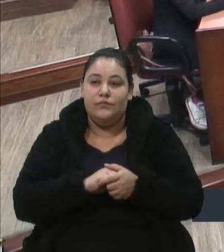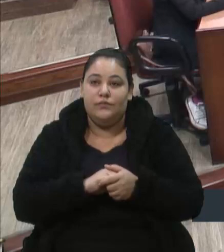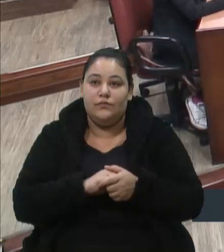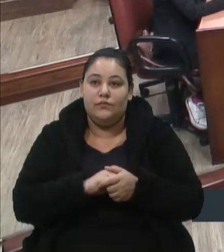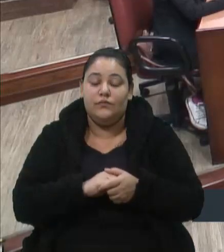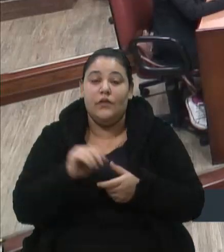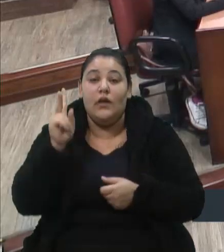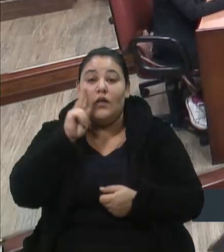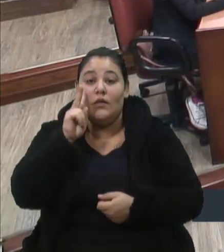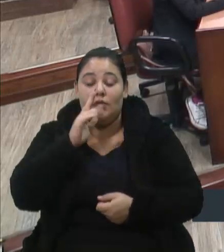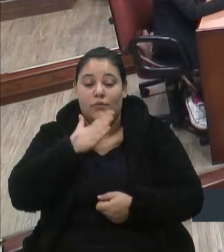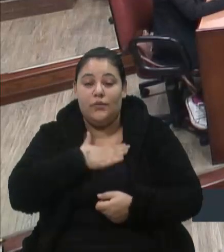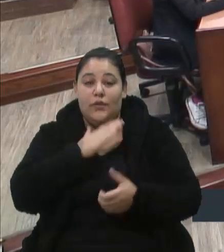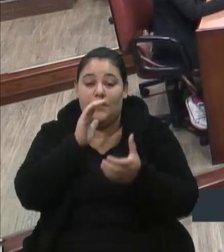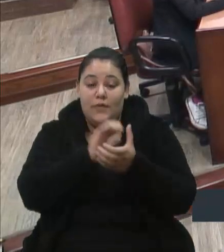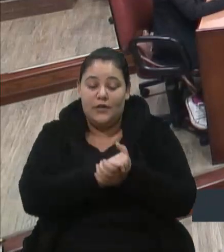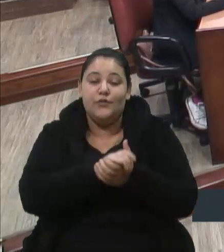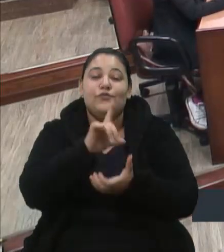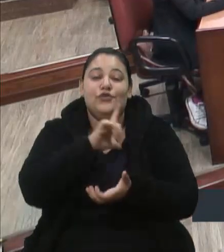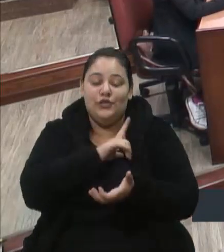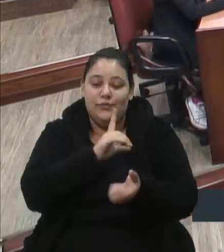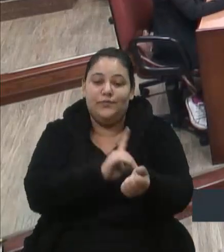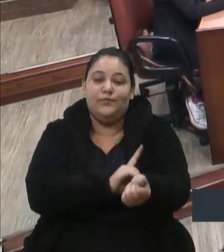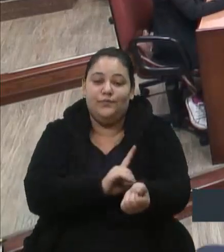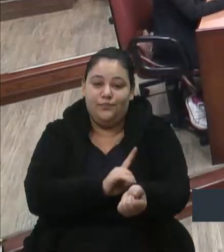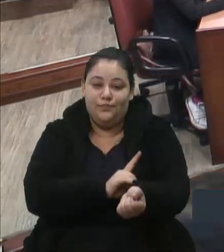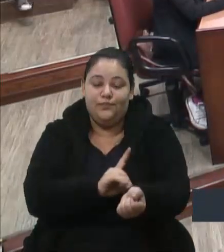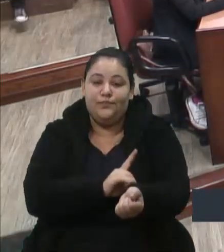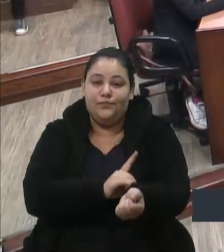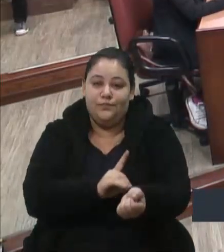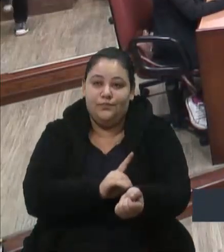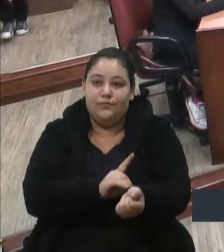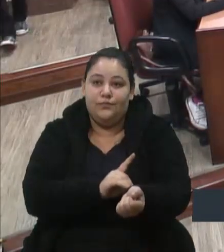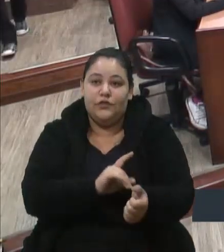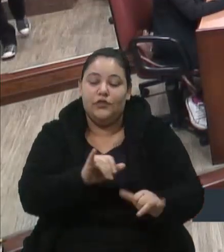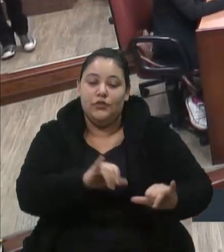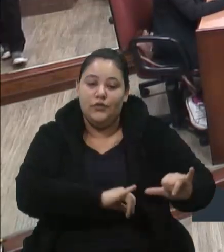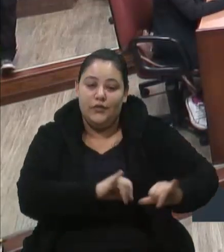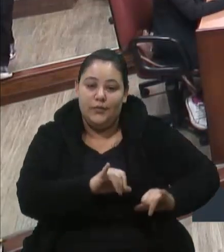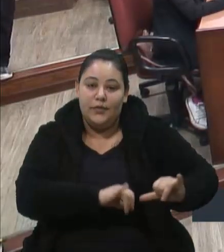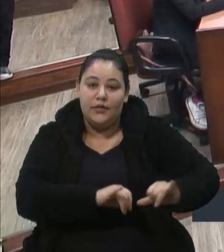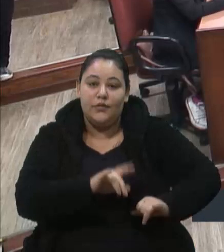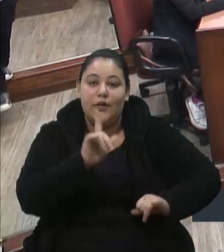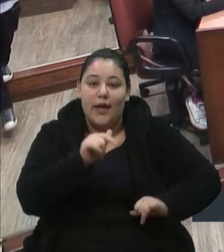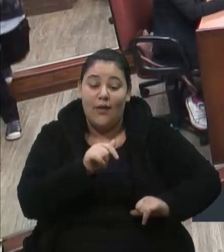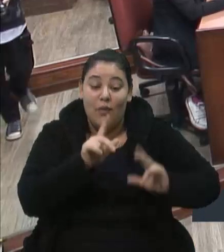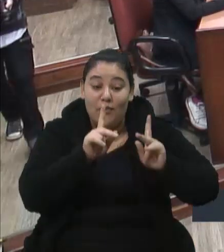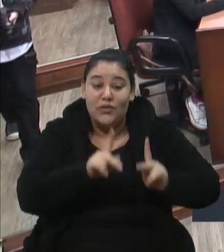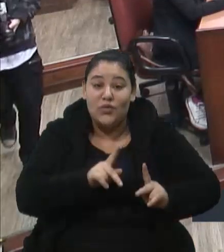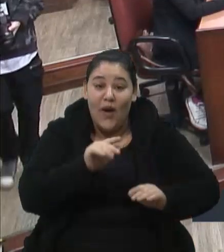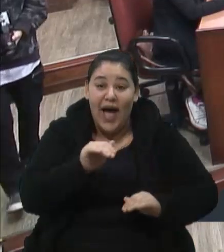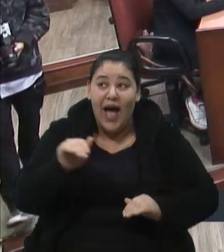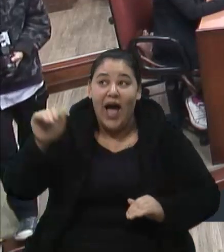Eu lembro do meu marido, que ele tinha diabetes, o sofrimento que era uma pessoa adulta.